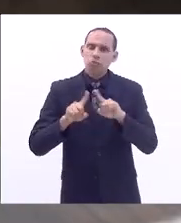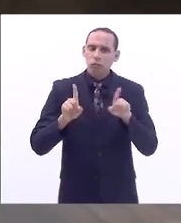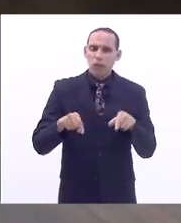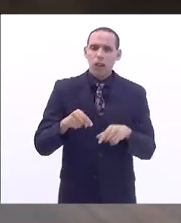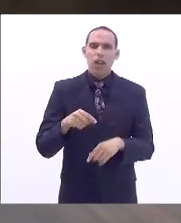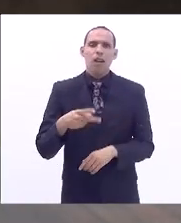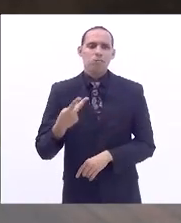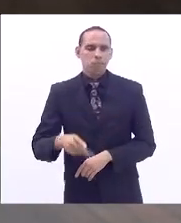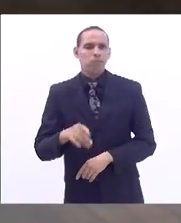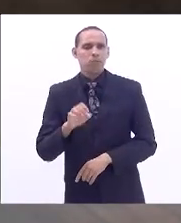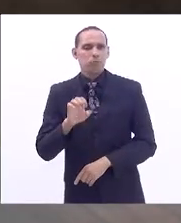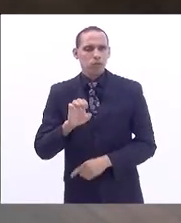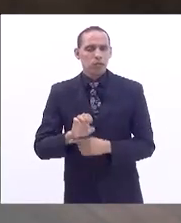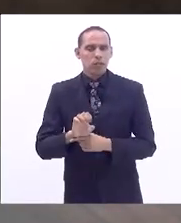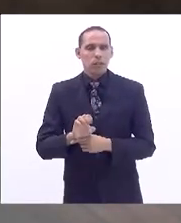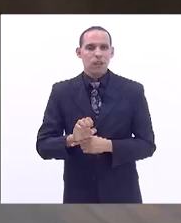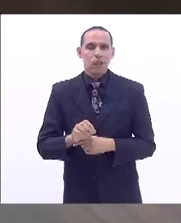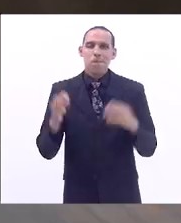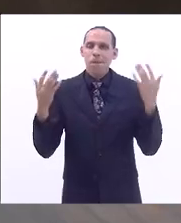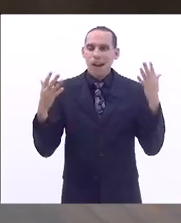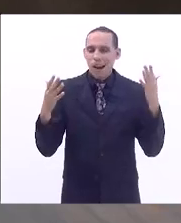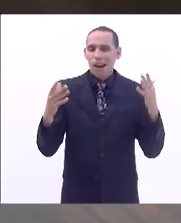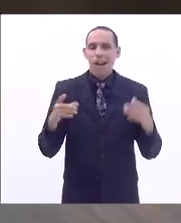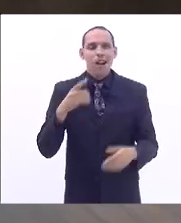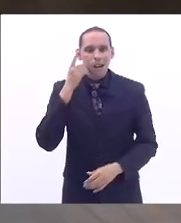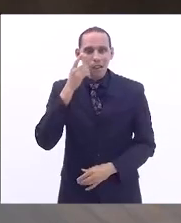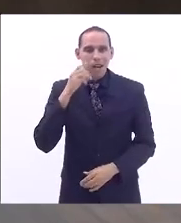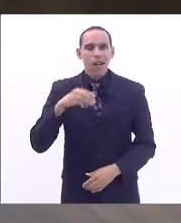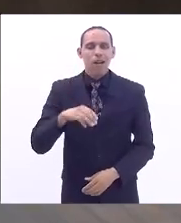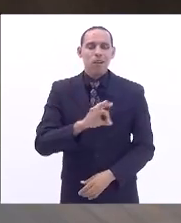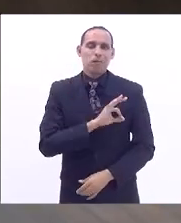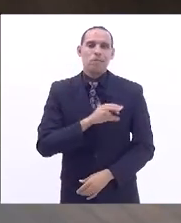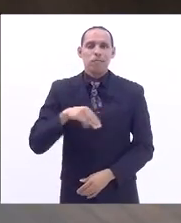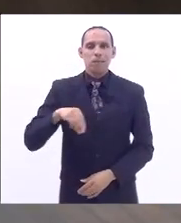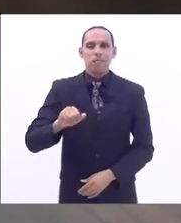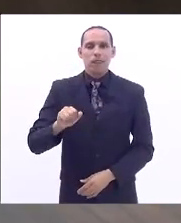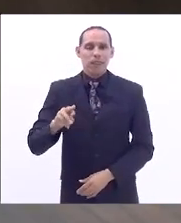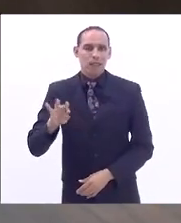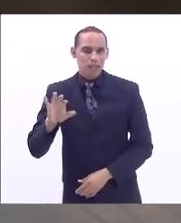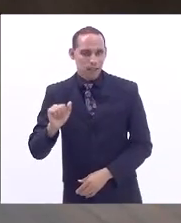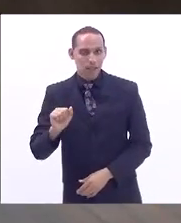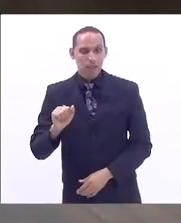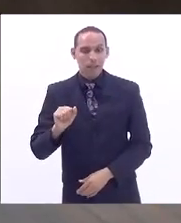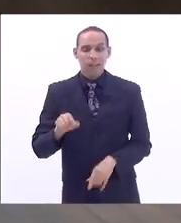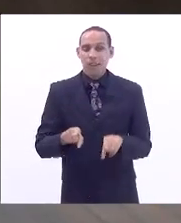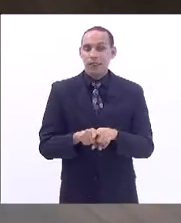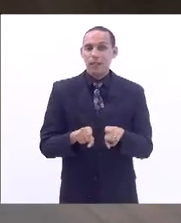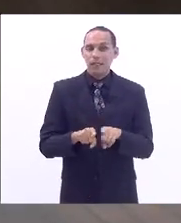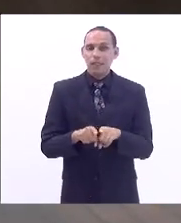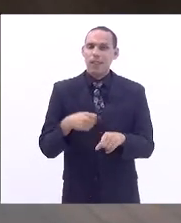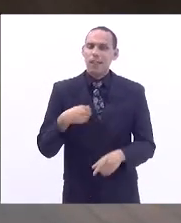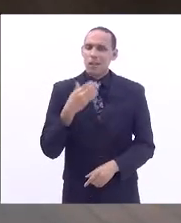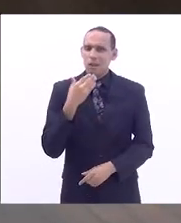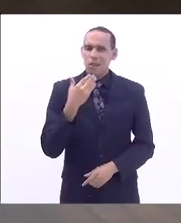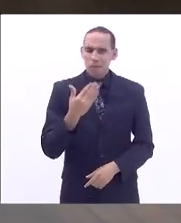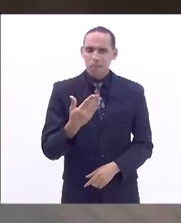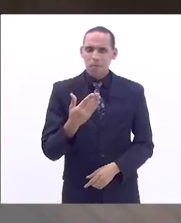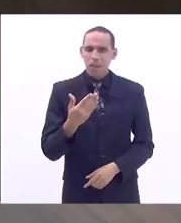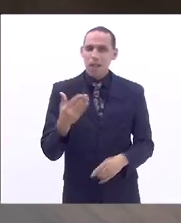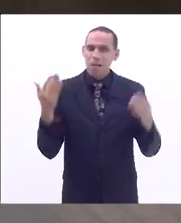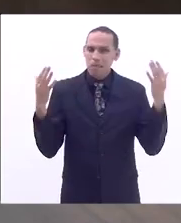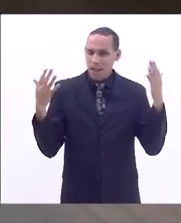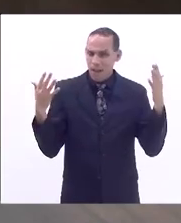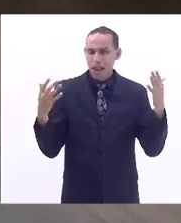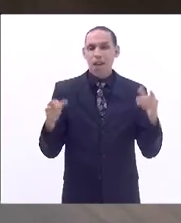estado então parabeniza a estrada Martha Rocha e fazer uma eu pedi para